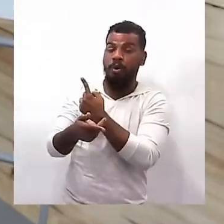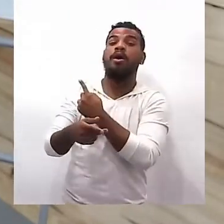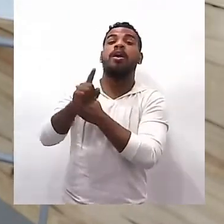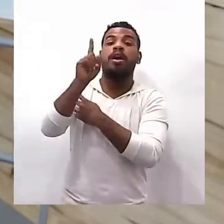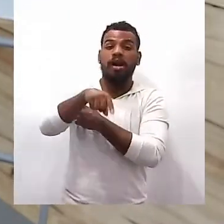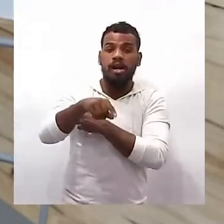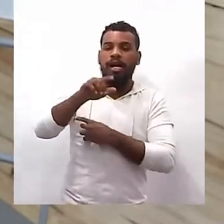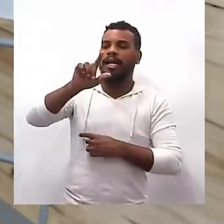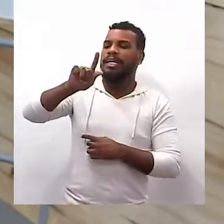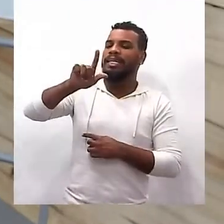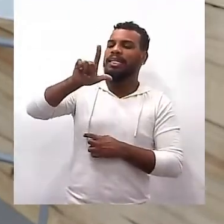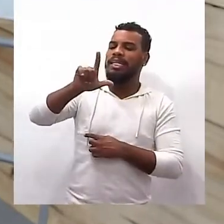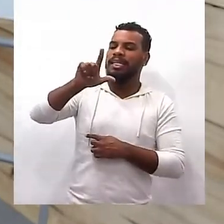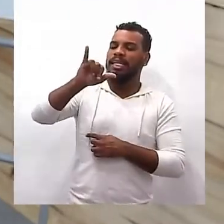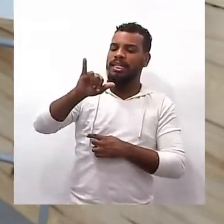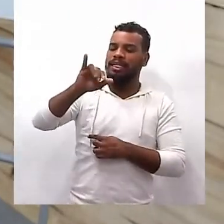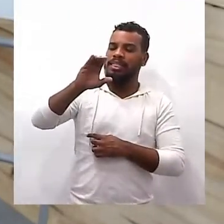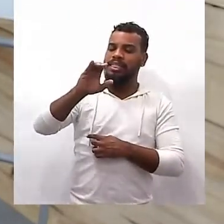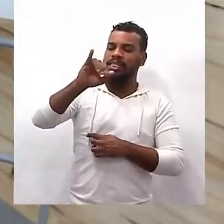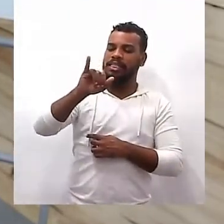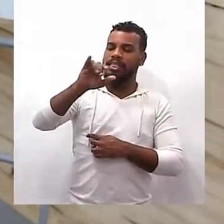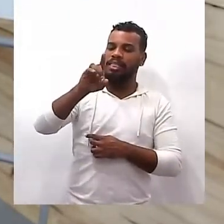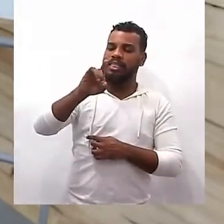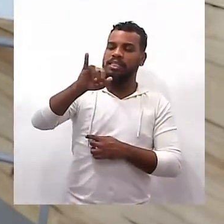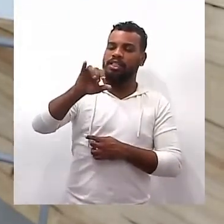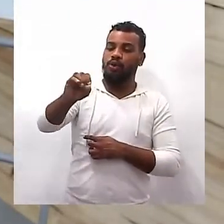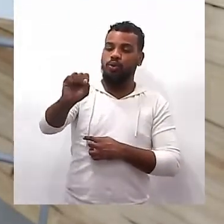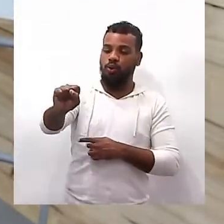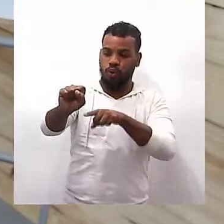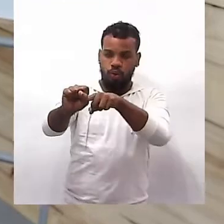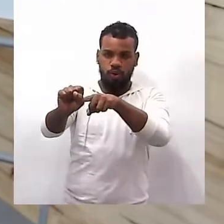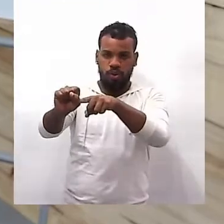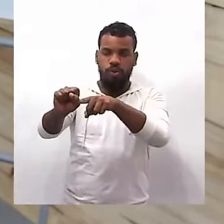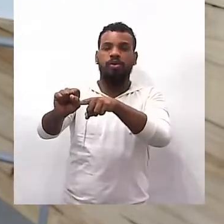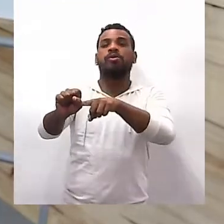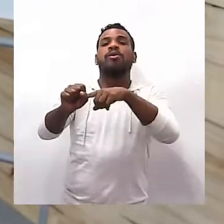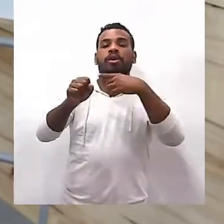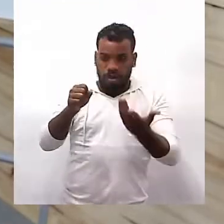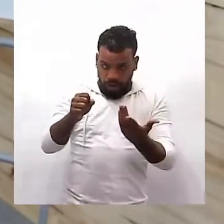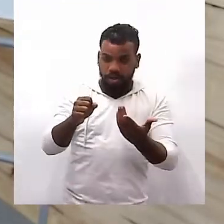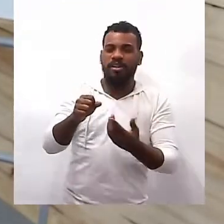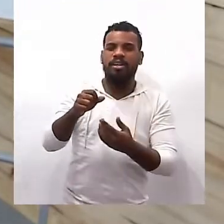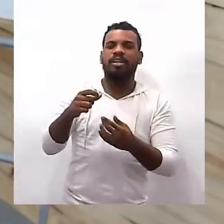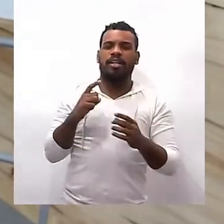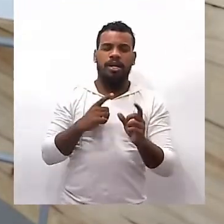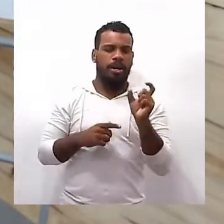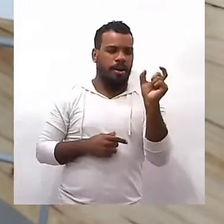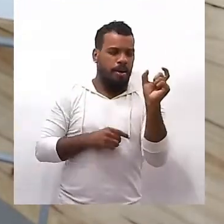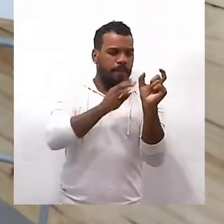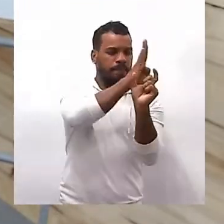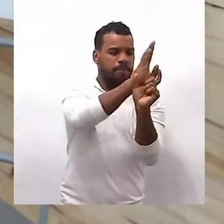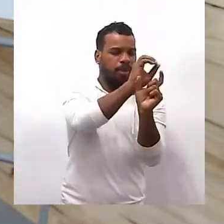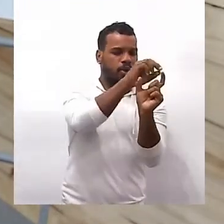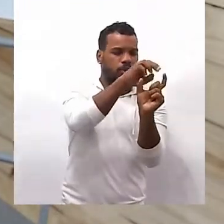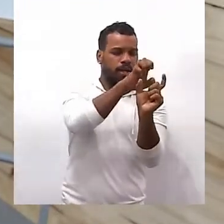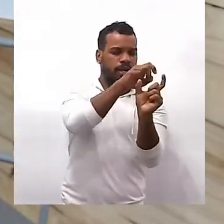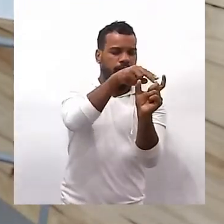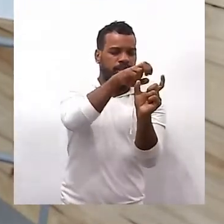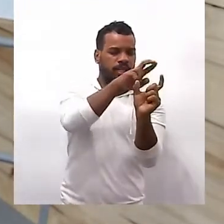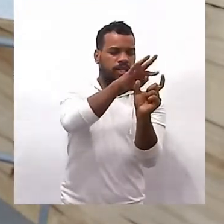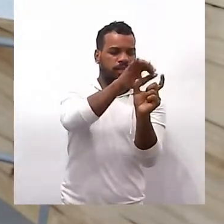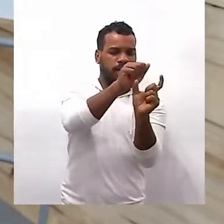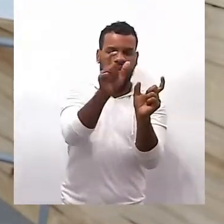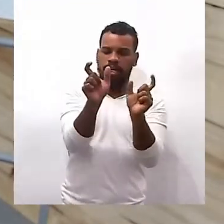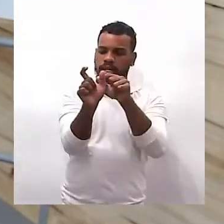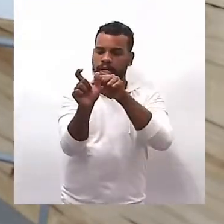os glicídios. Lembrem que quando você faz uma associação de bioenergética com bioquímica, que é um assunto que eu já dei